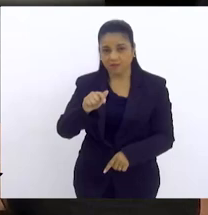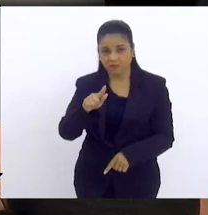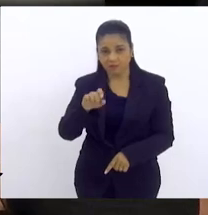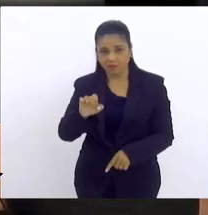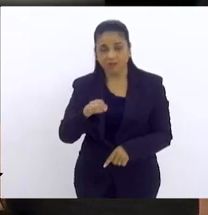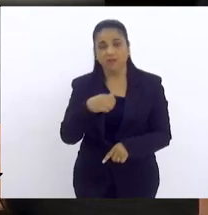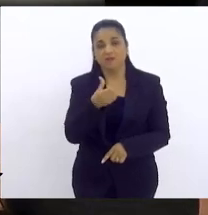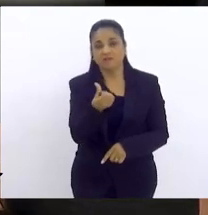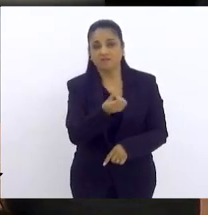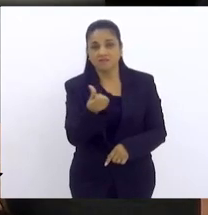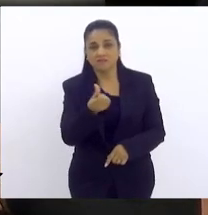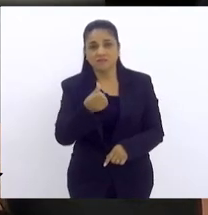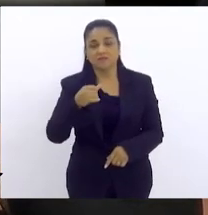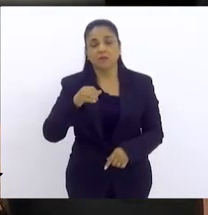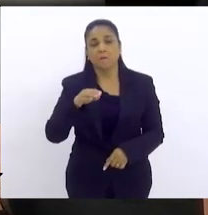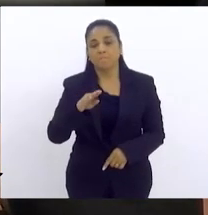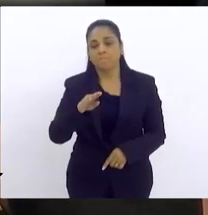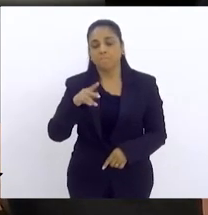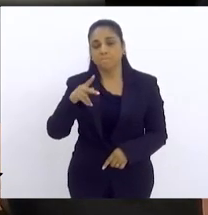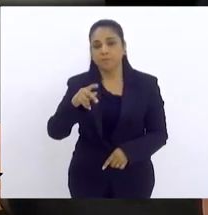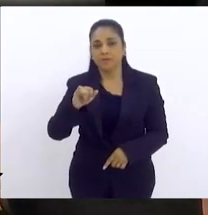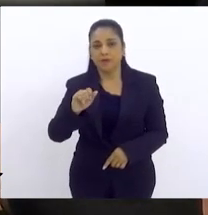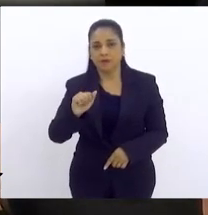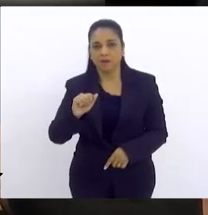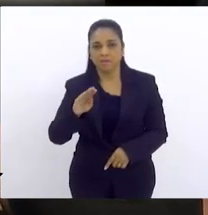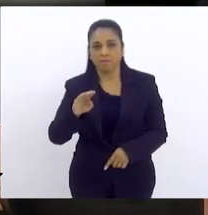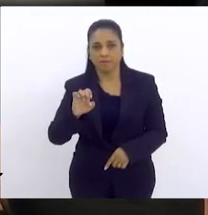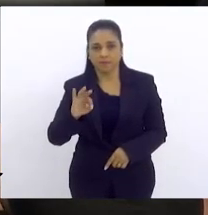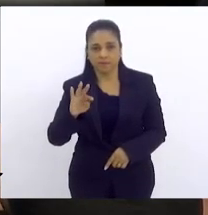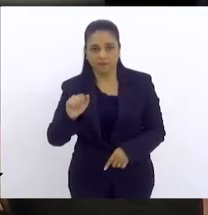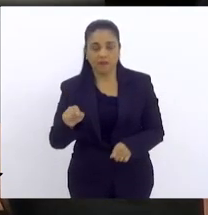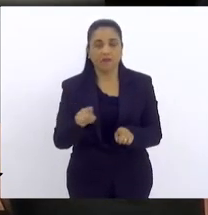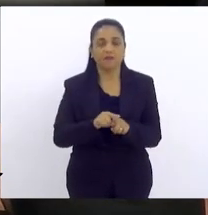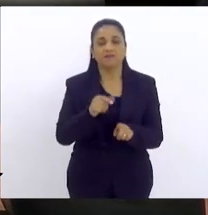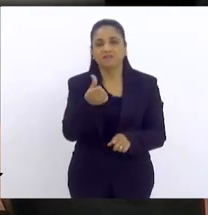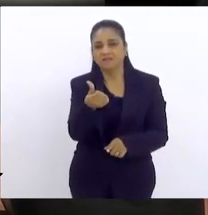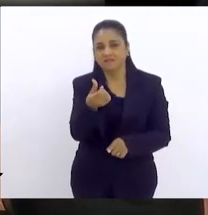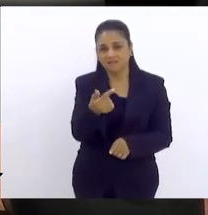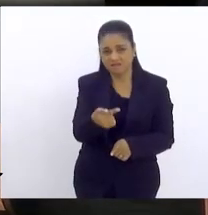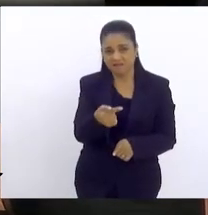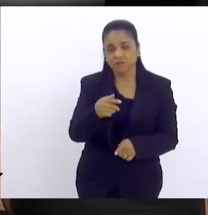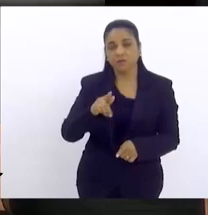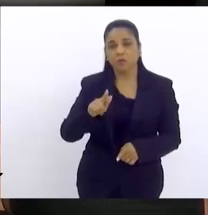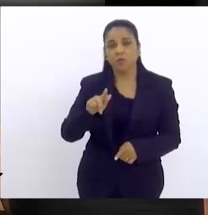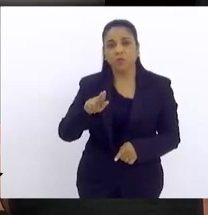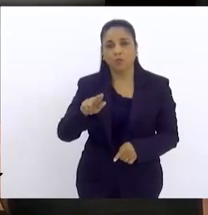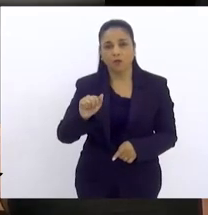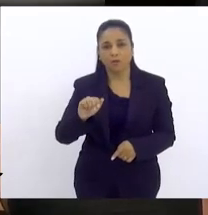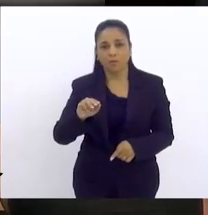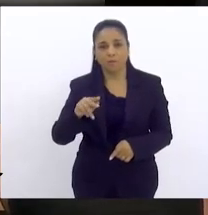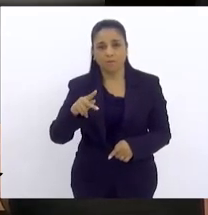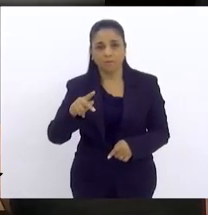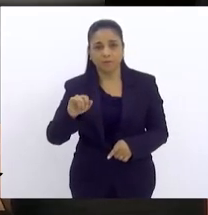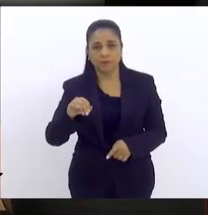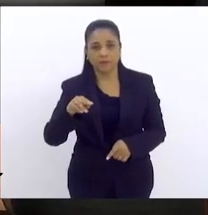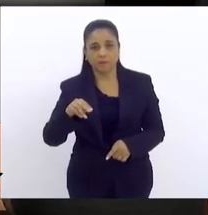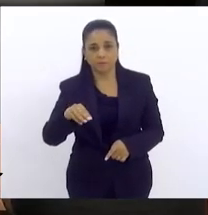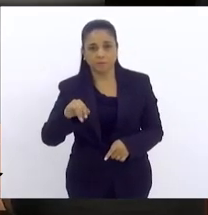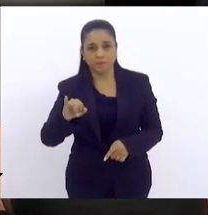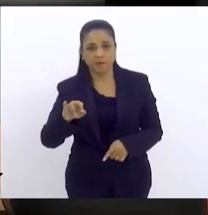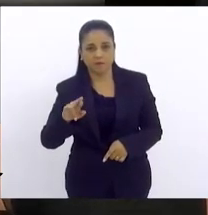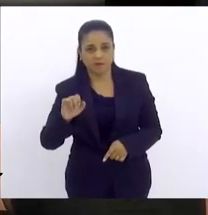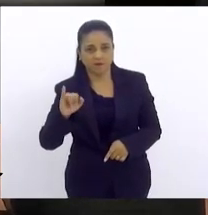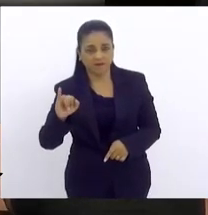e a 67 Guapimirim Então imagina em vocês um